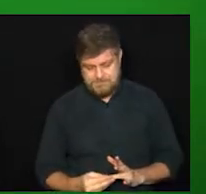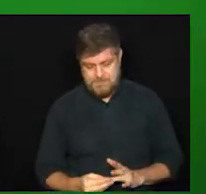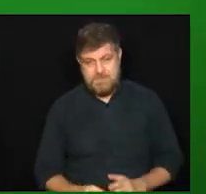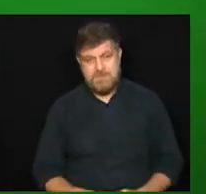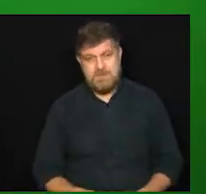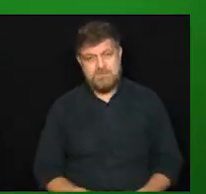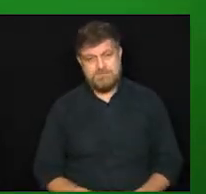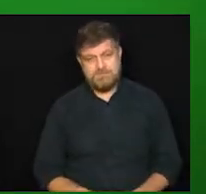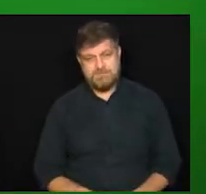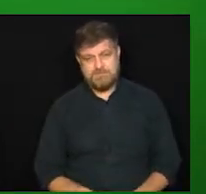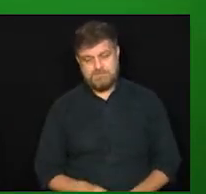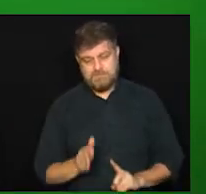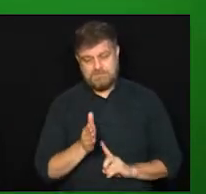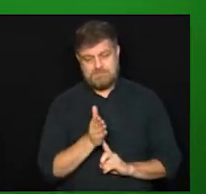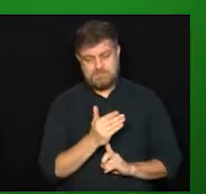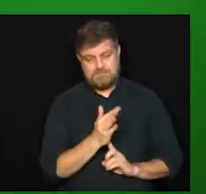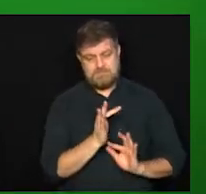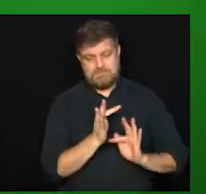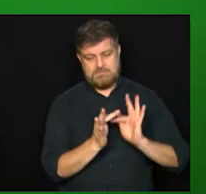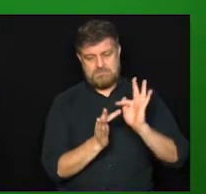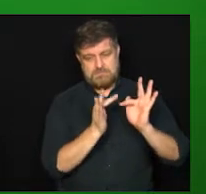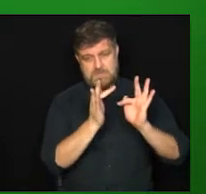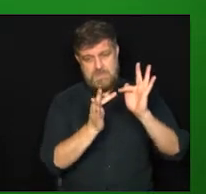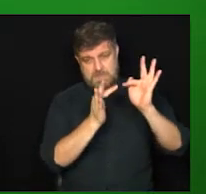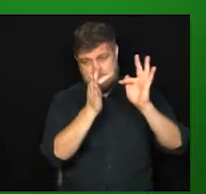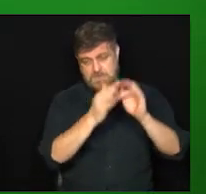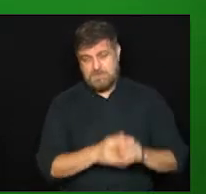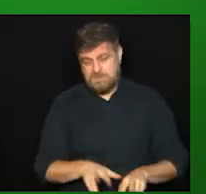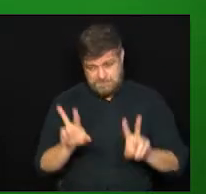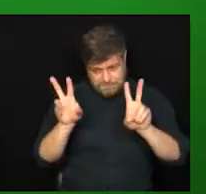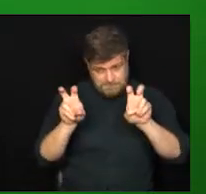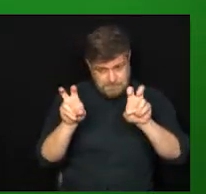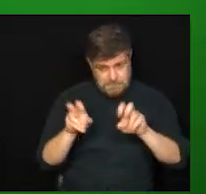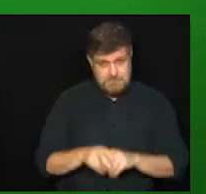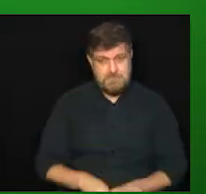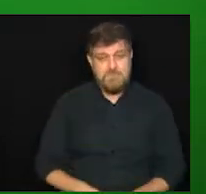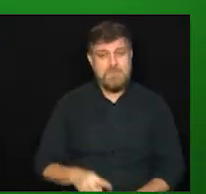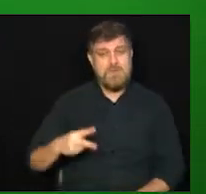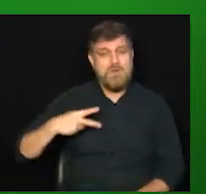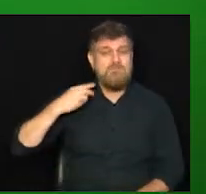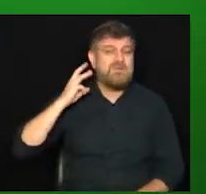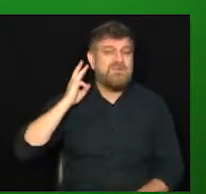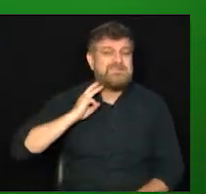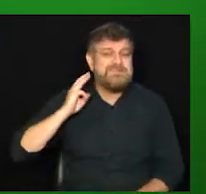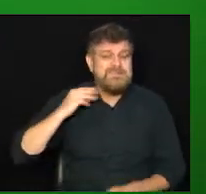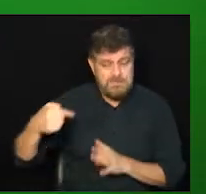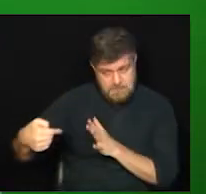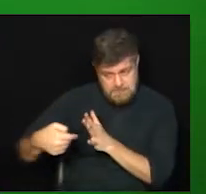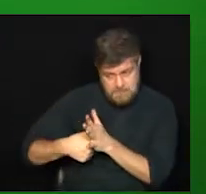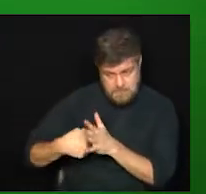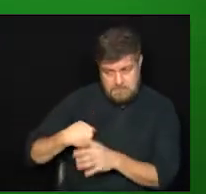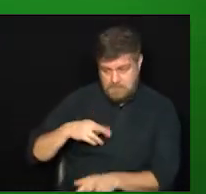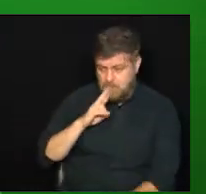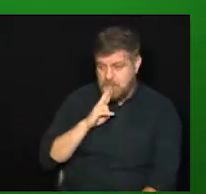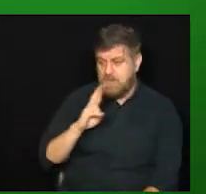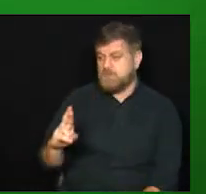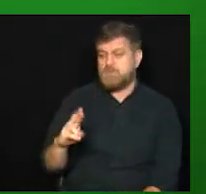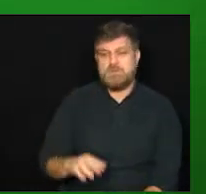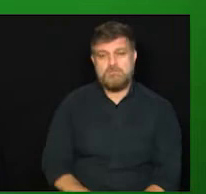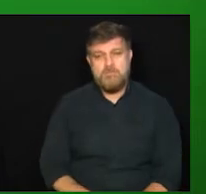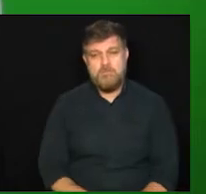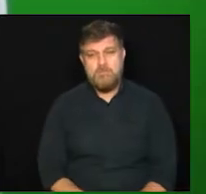Falando sobre tecnologia, responder aqui a pergunta do vereador Cecílio. Vereador, existe